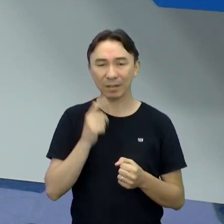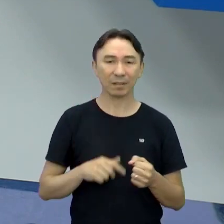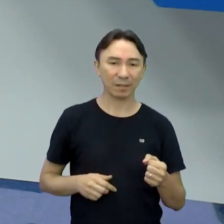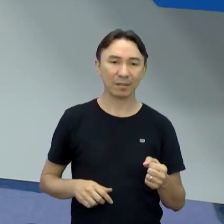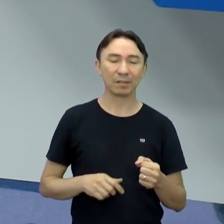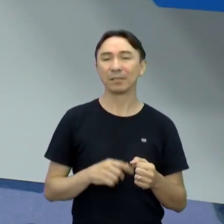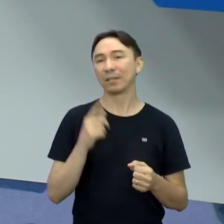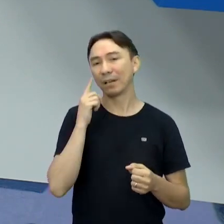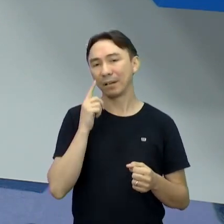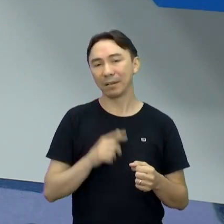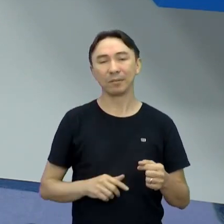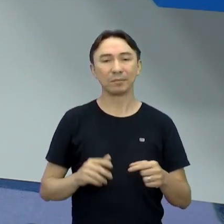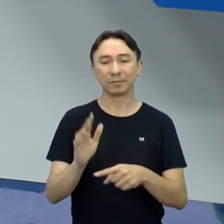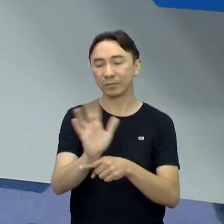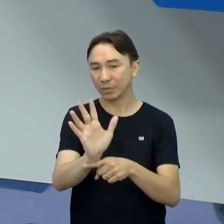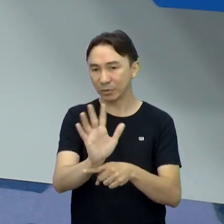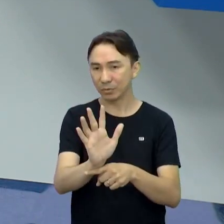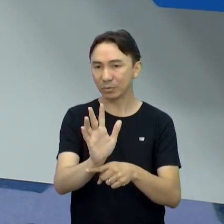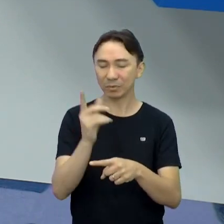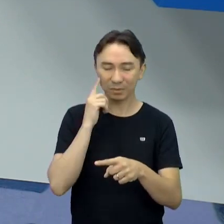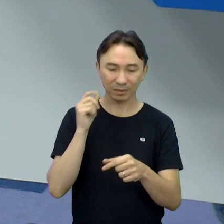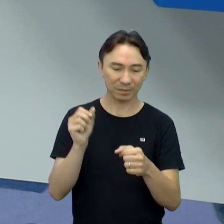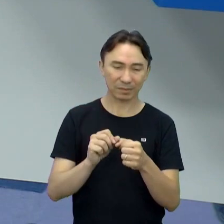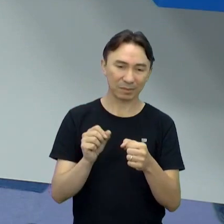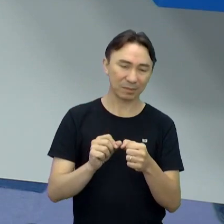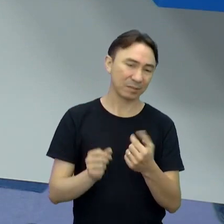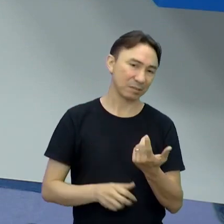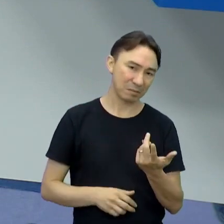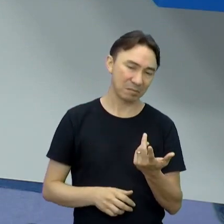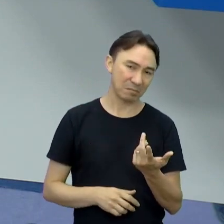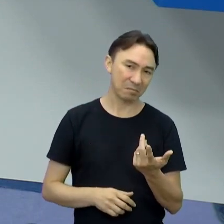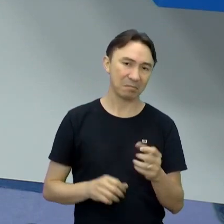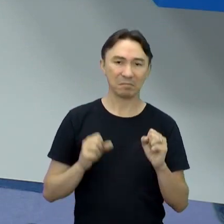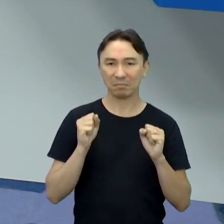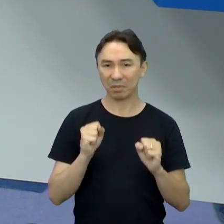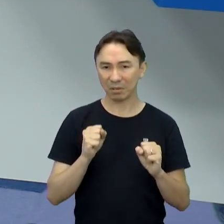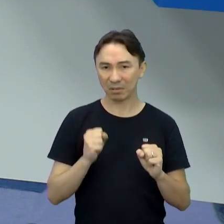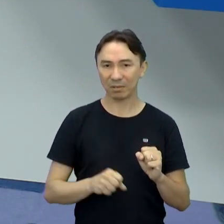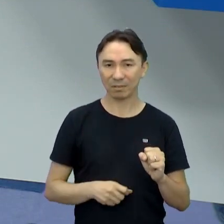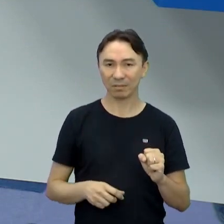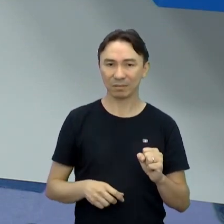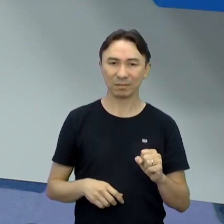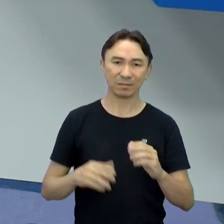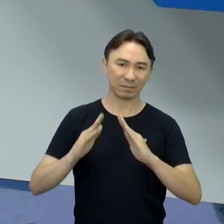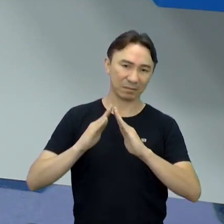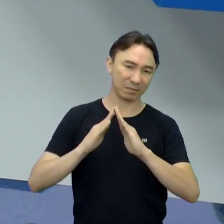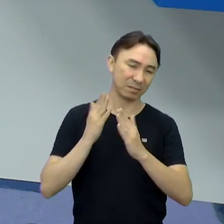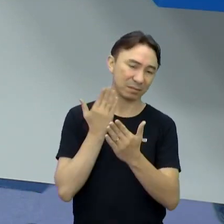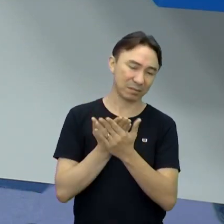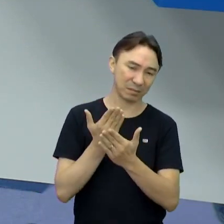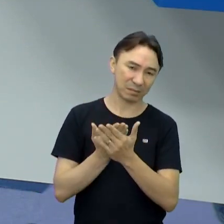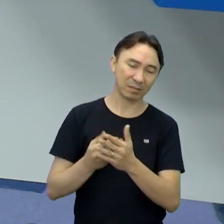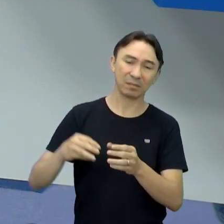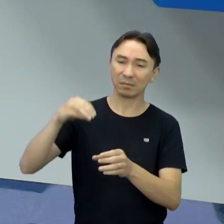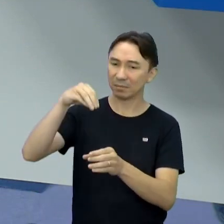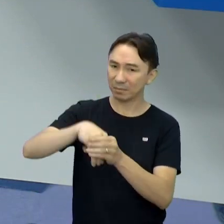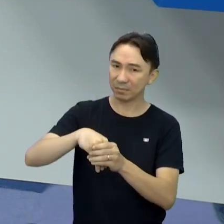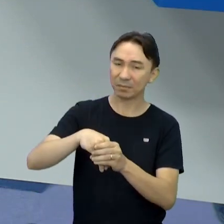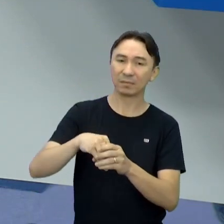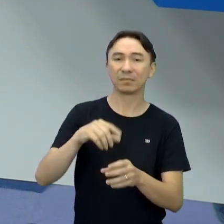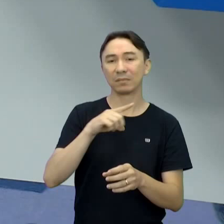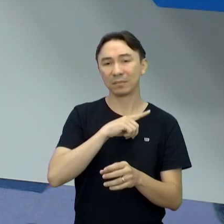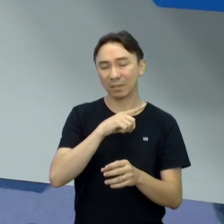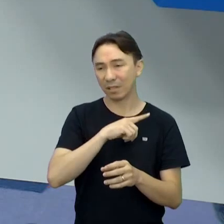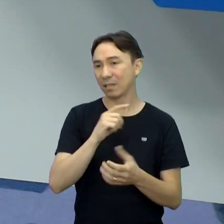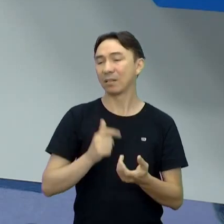de repente, promover dentro da escola, pode ser até num intervalo, uma movimentação